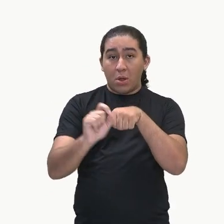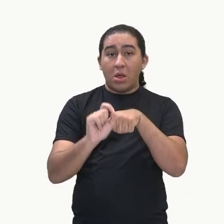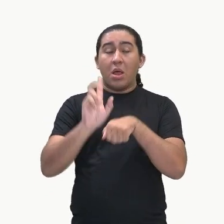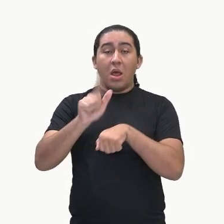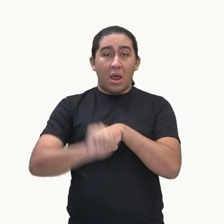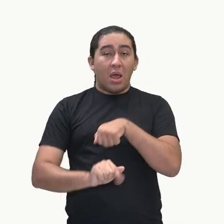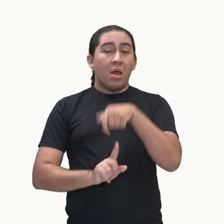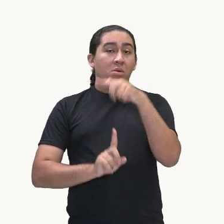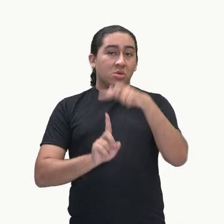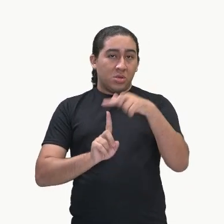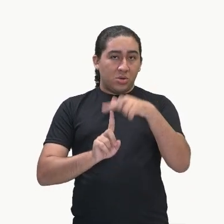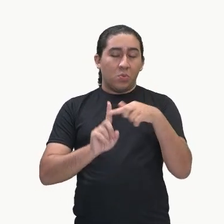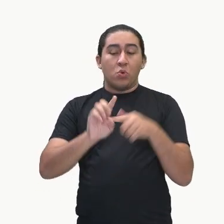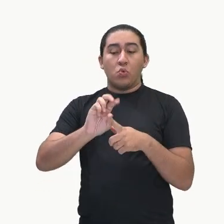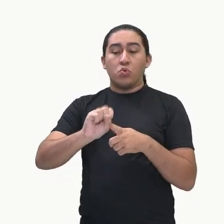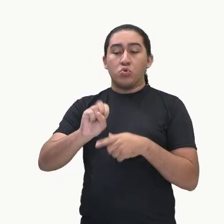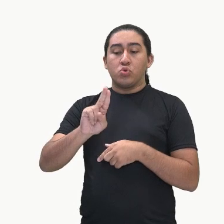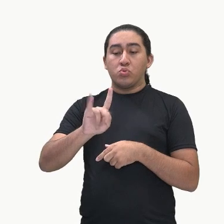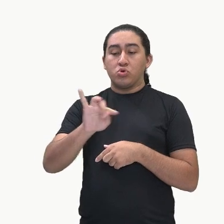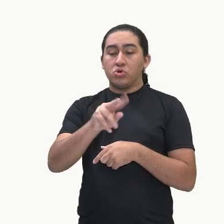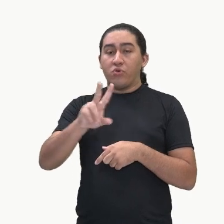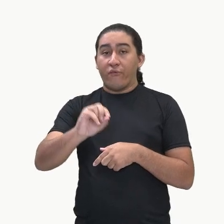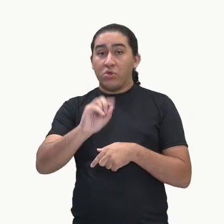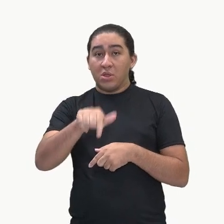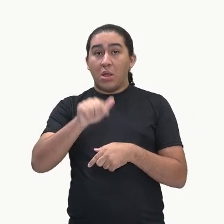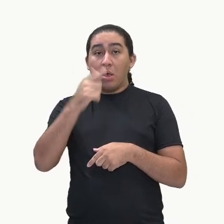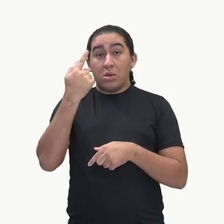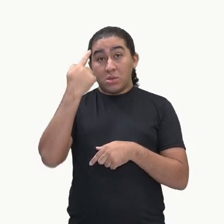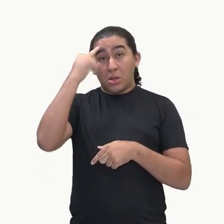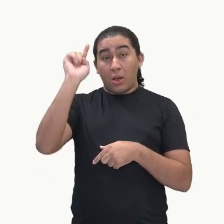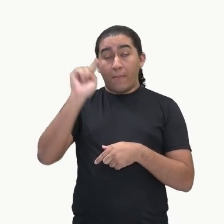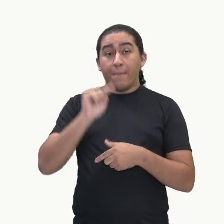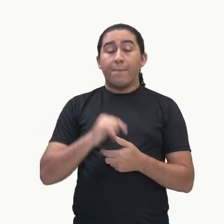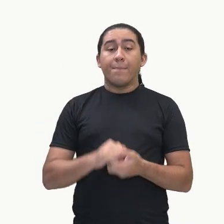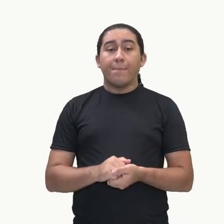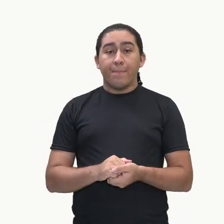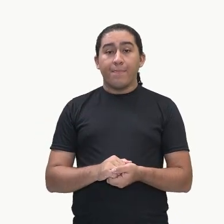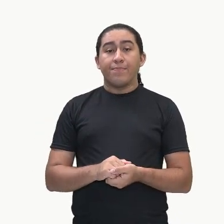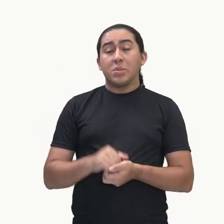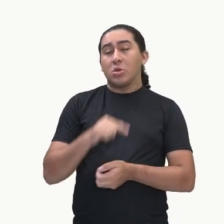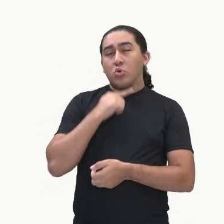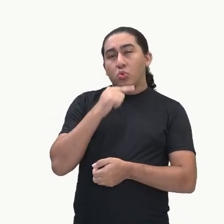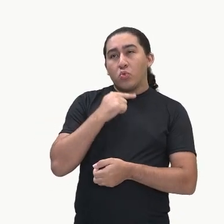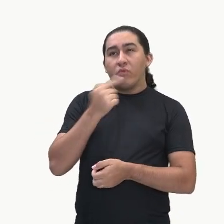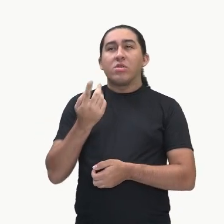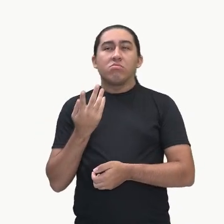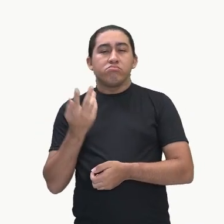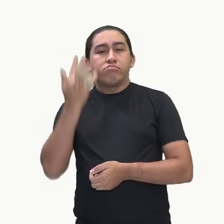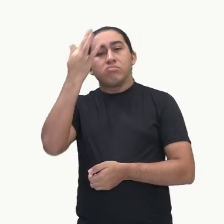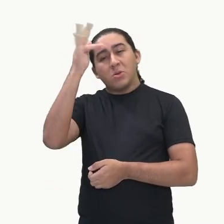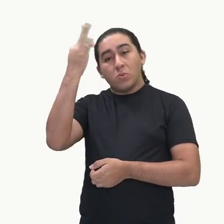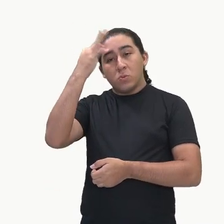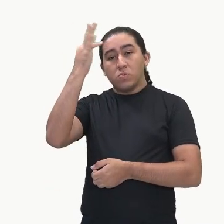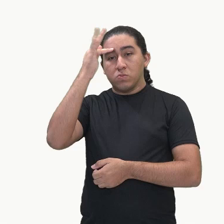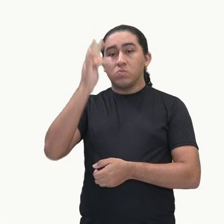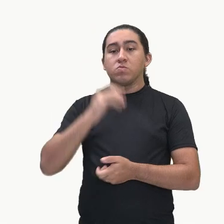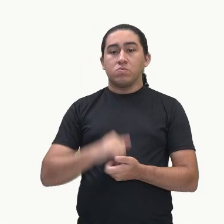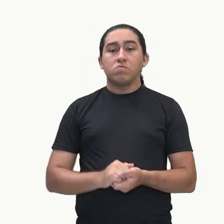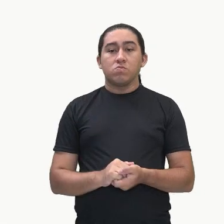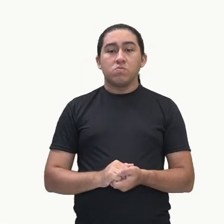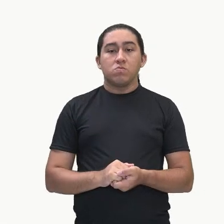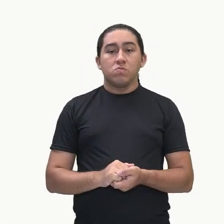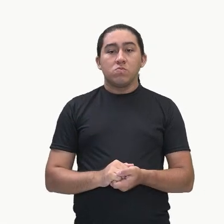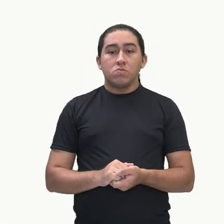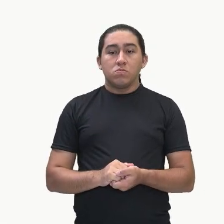que passa essa ideia, né, de dúvida, de hipótese, que